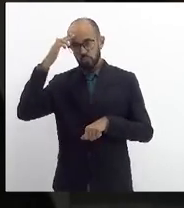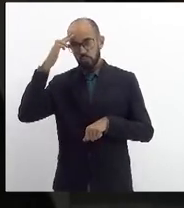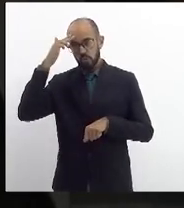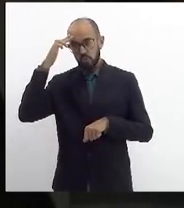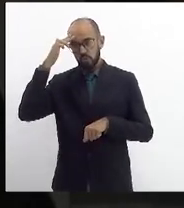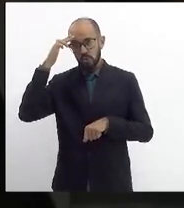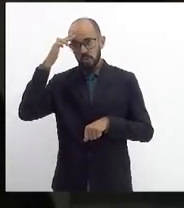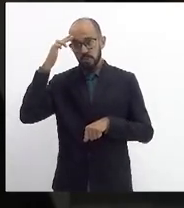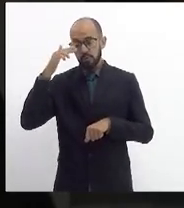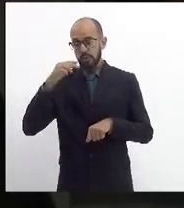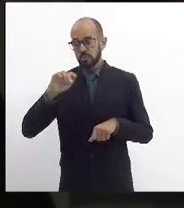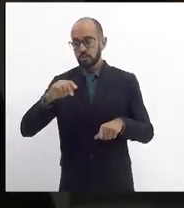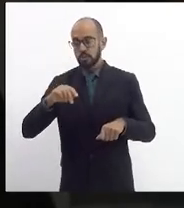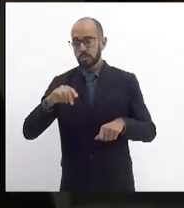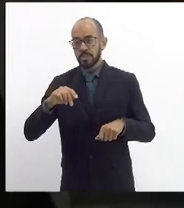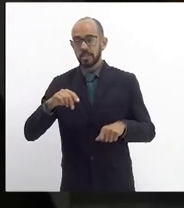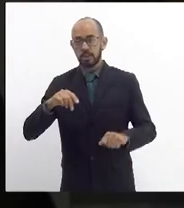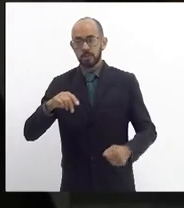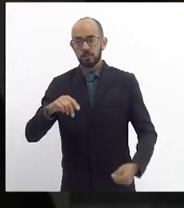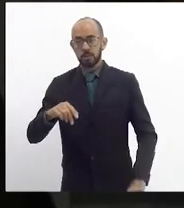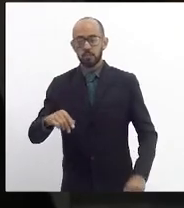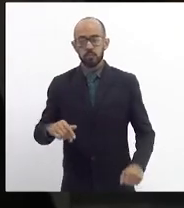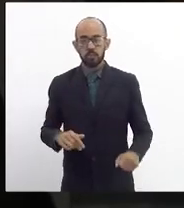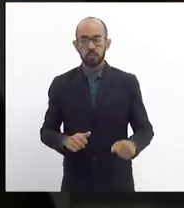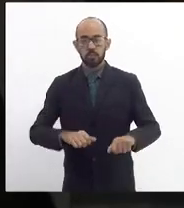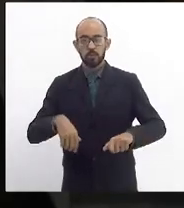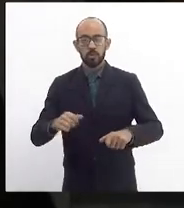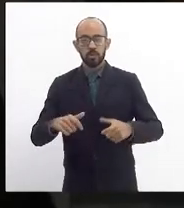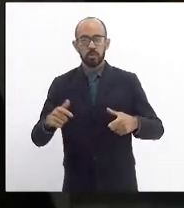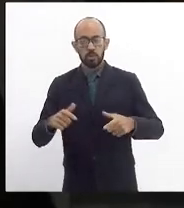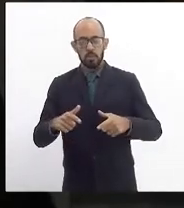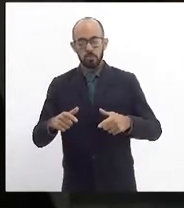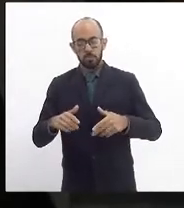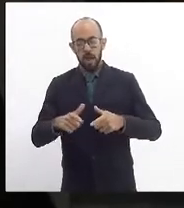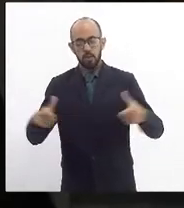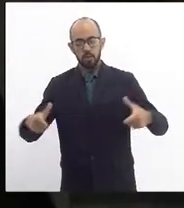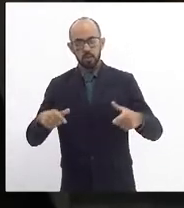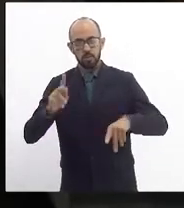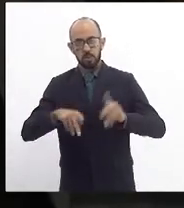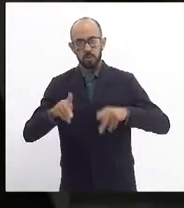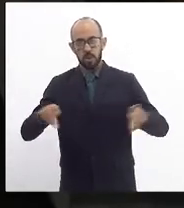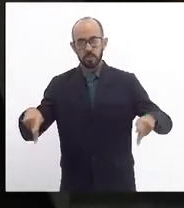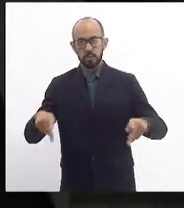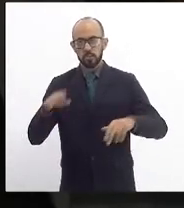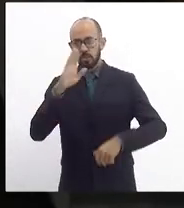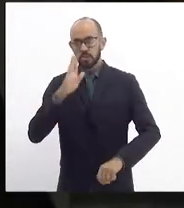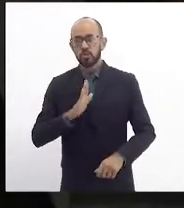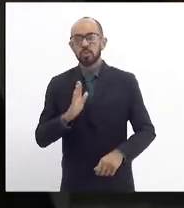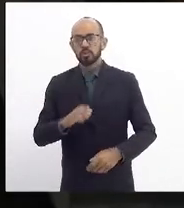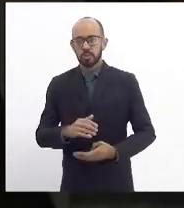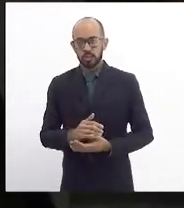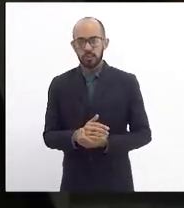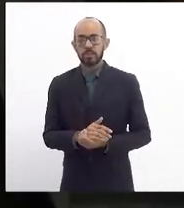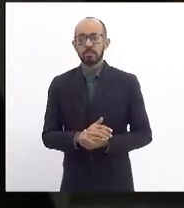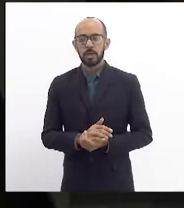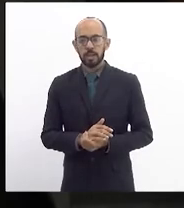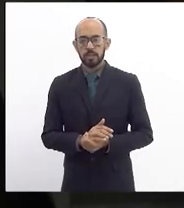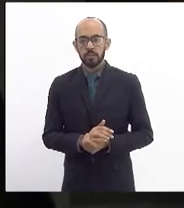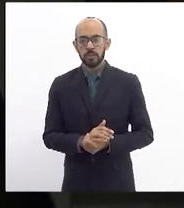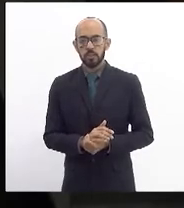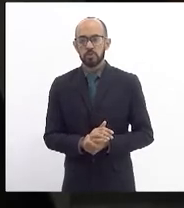dessa parcela imensa da população brasileira E se eu fizer uma enquete